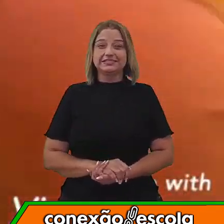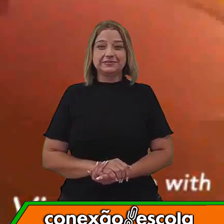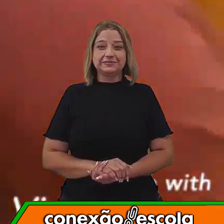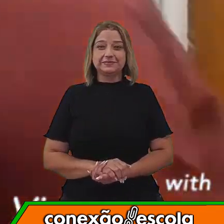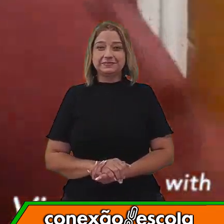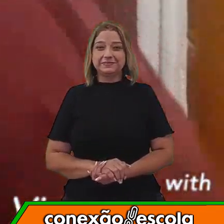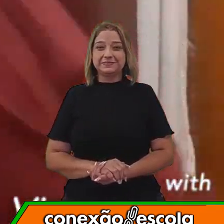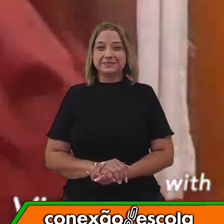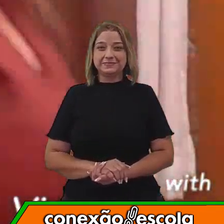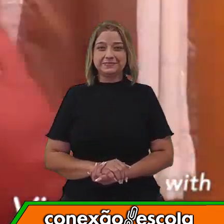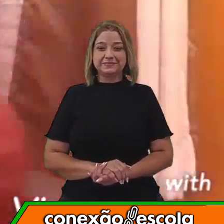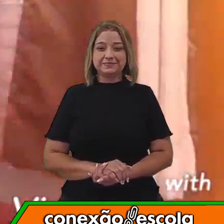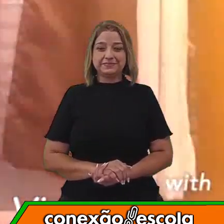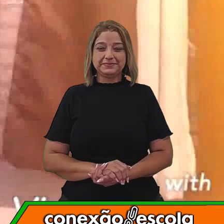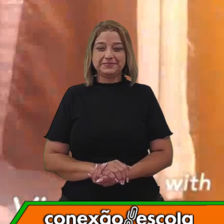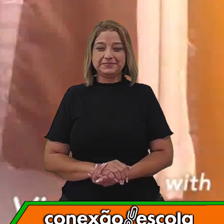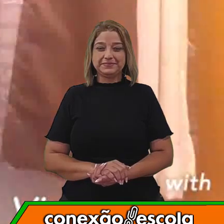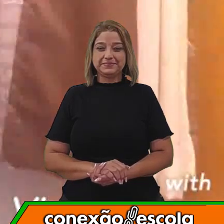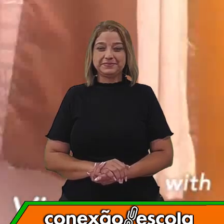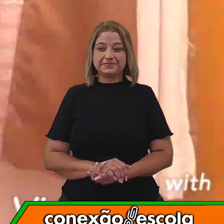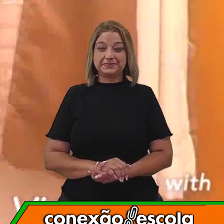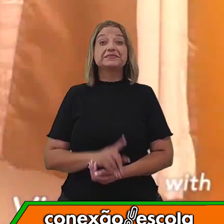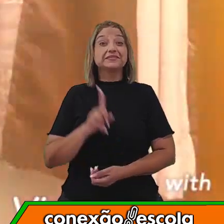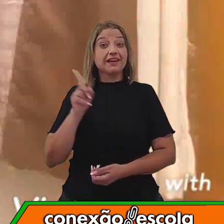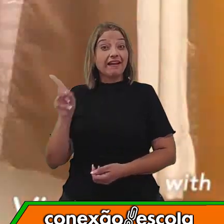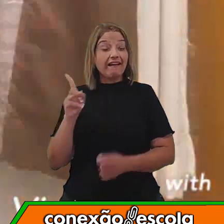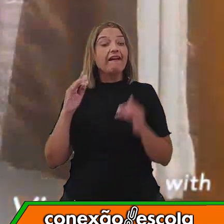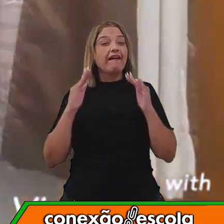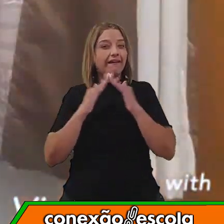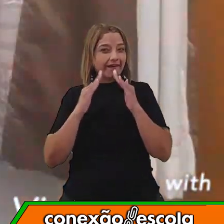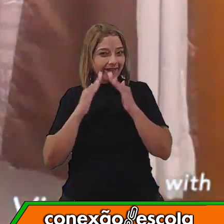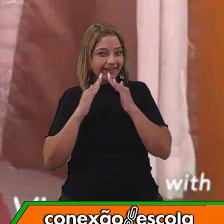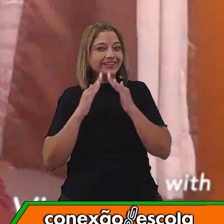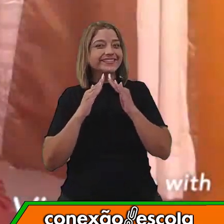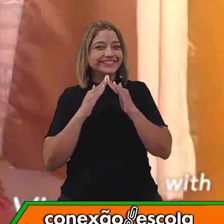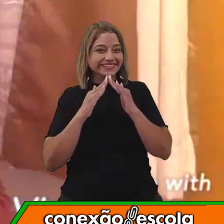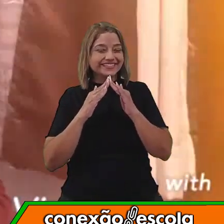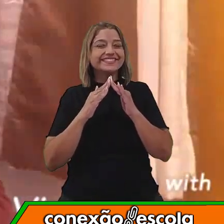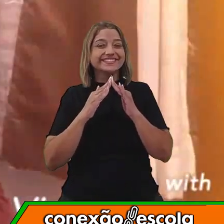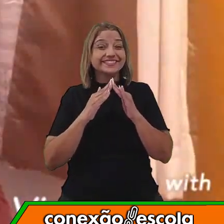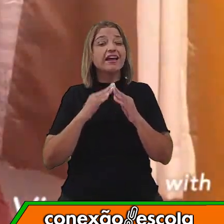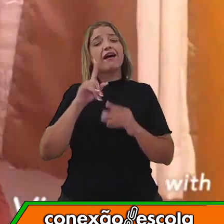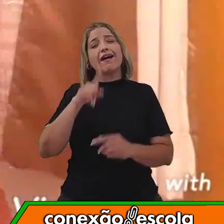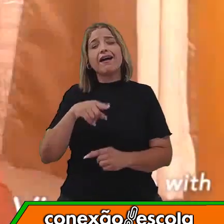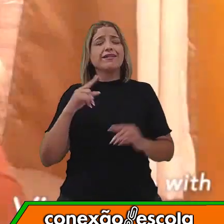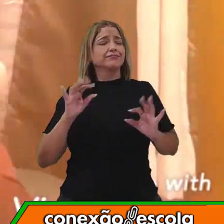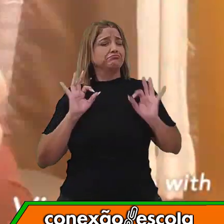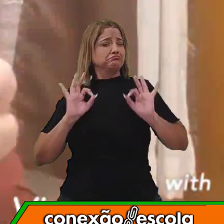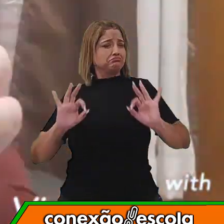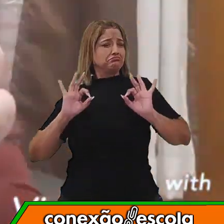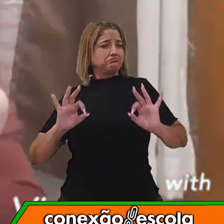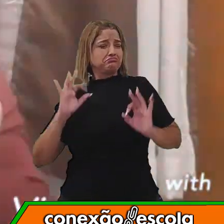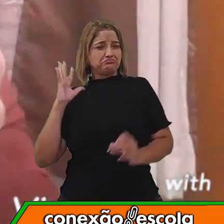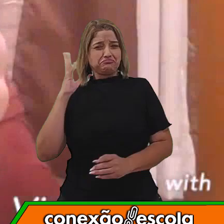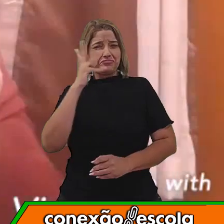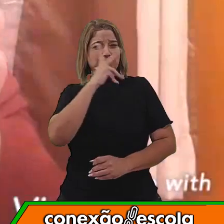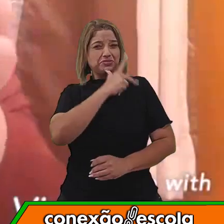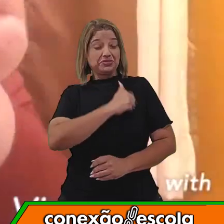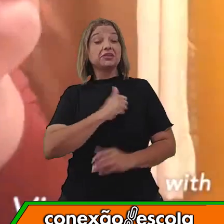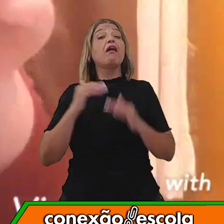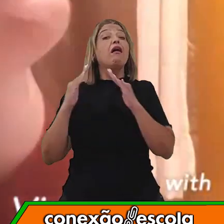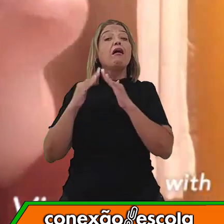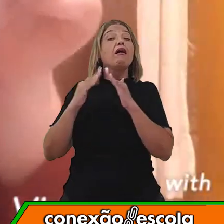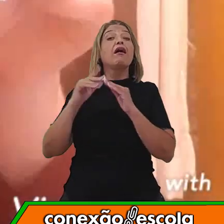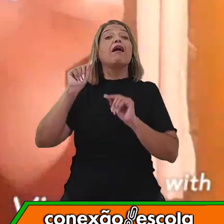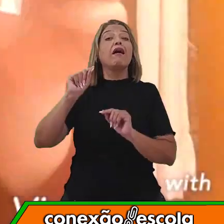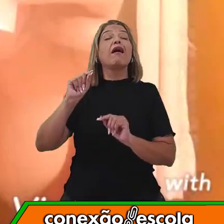Essa casa é muito elegante. Quem